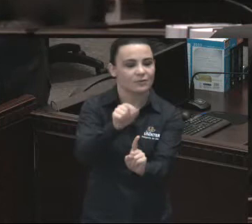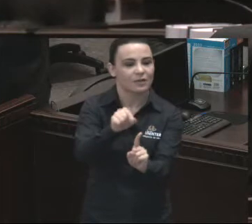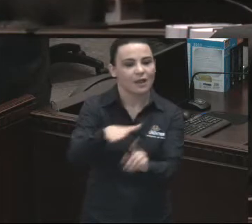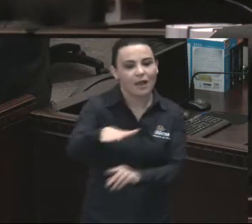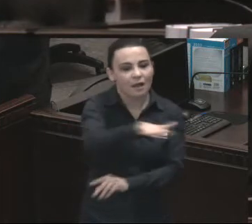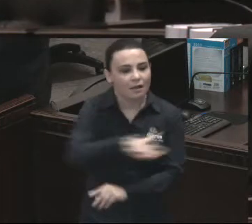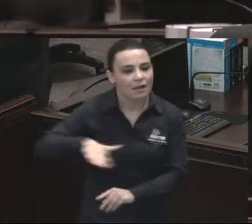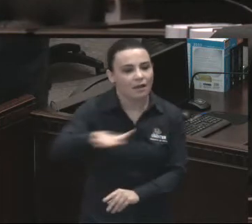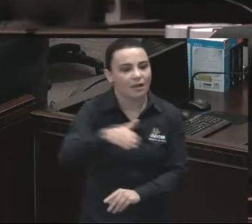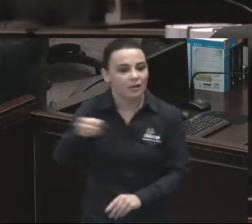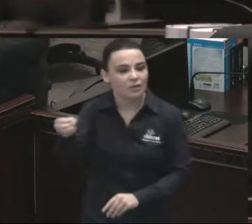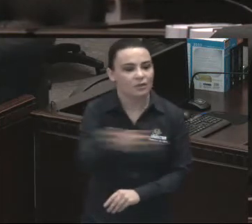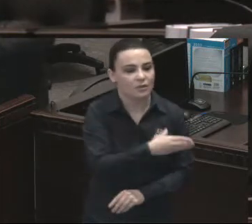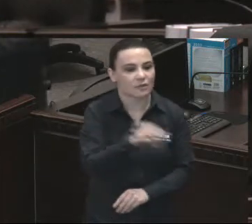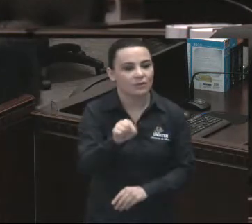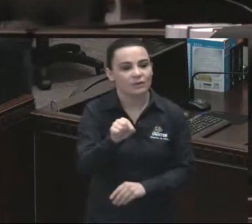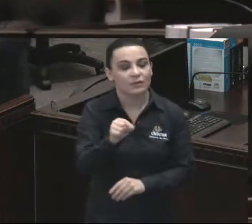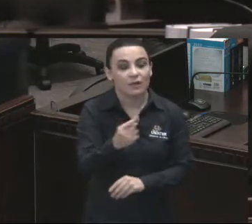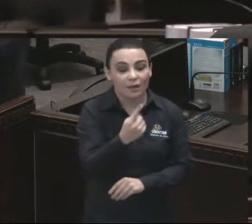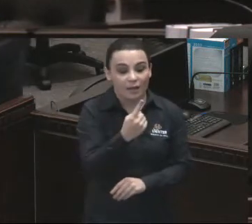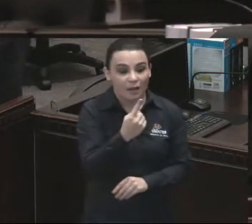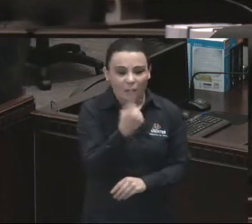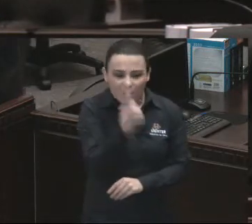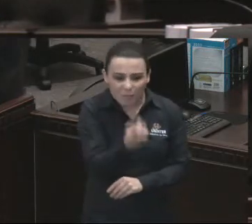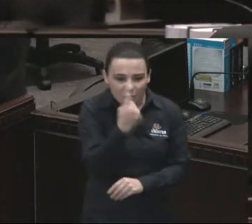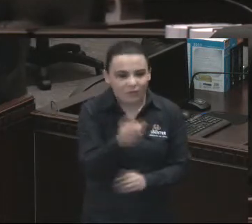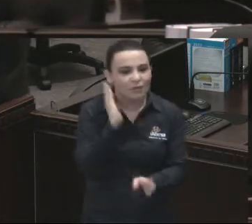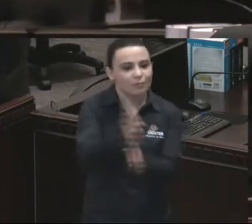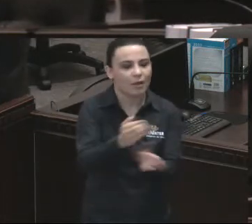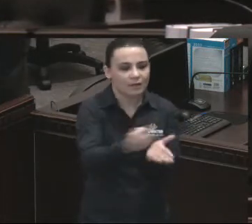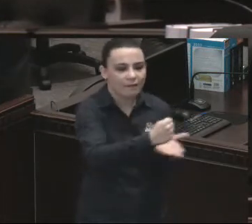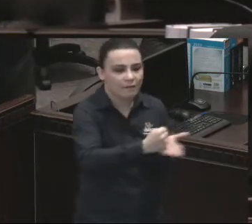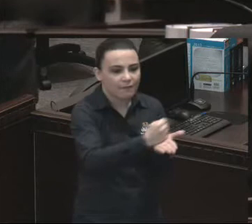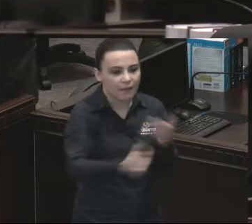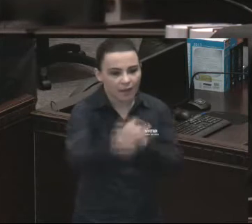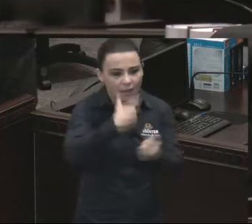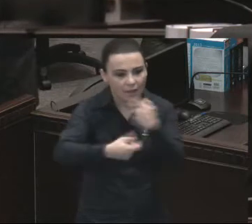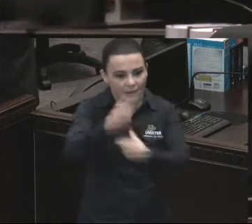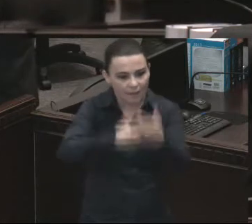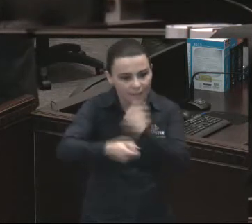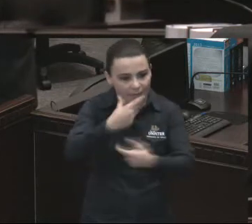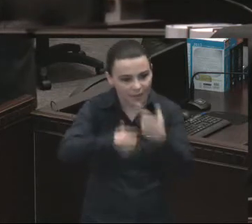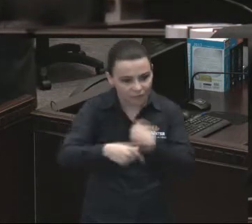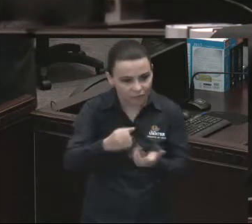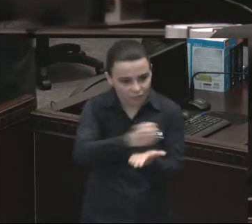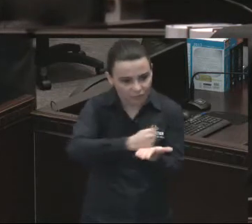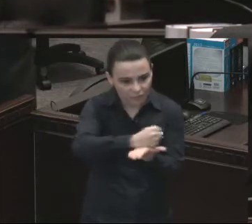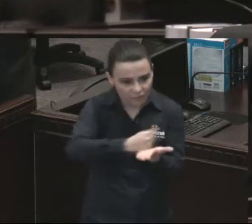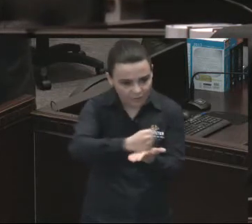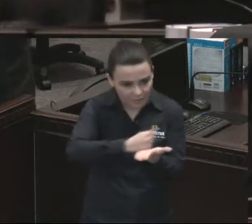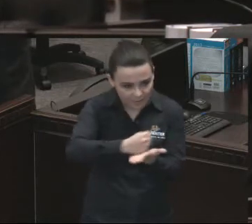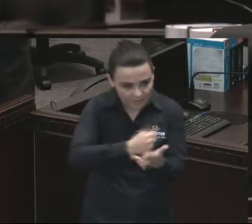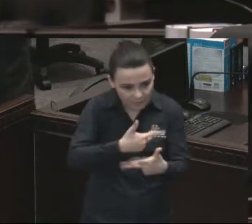mais nova, que é a poluição por fármacos, que a gente tem estudado um pouco no nosso laboratório. Não sei se dá